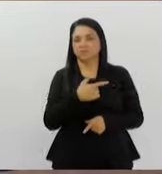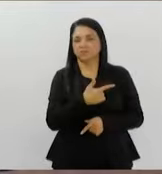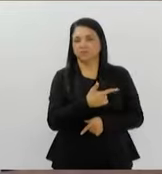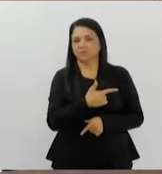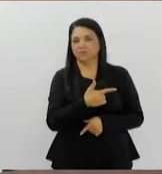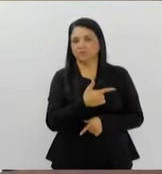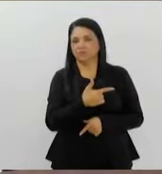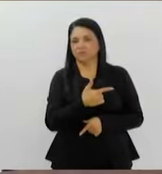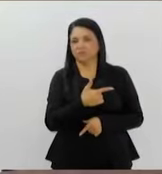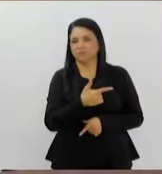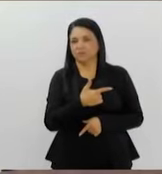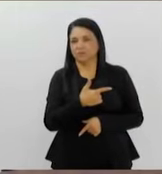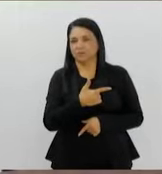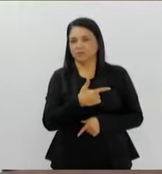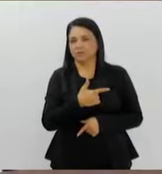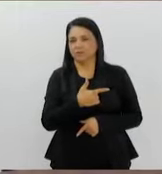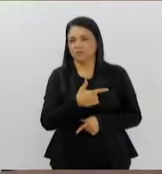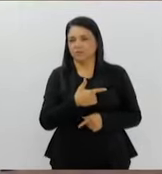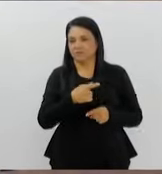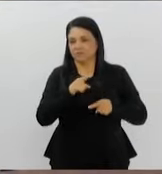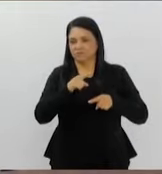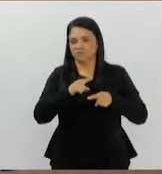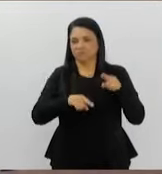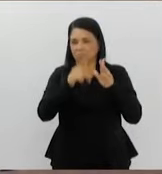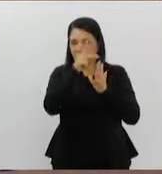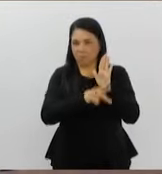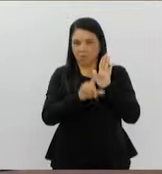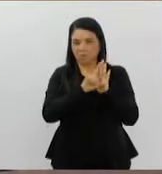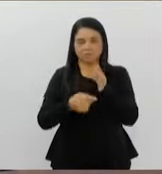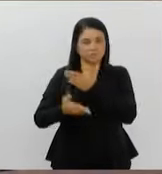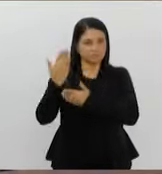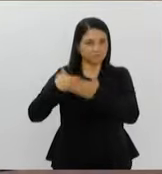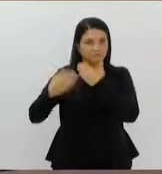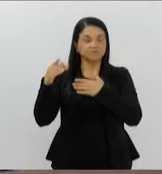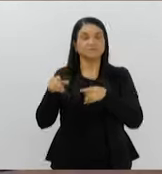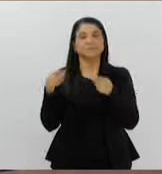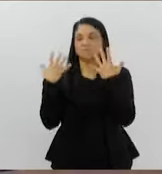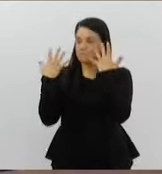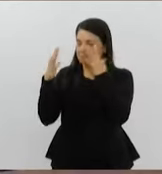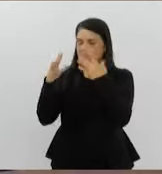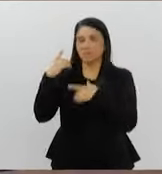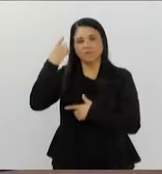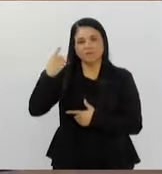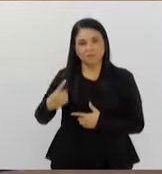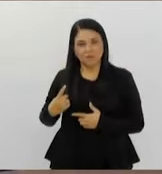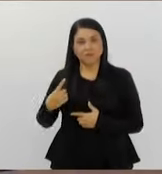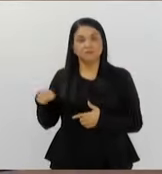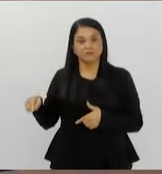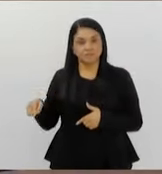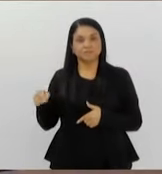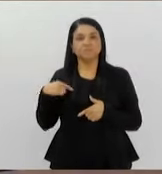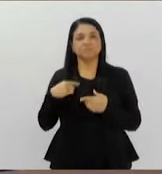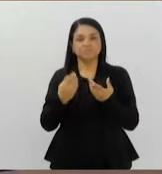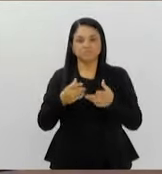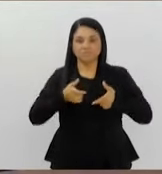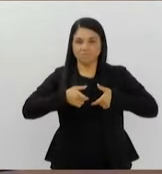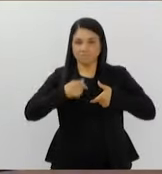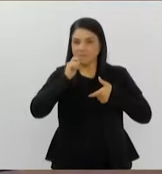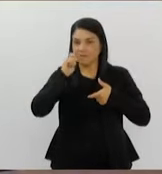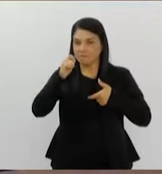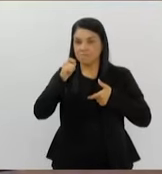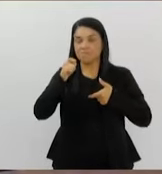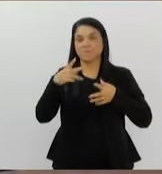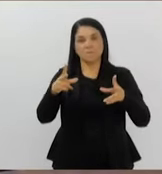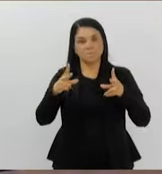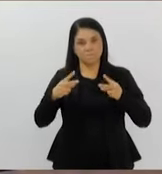424 de 2023. E parabenizar a iniciativa da nobilíssima deputada Dani Monteiro pela entrega dessa medalha tão merecida,